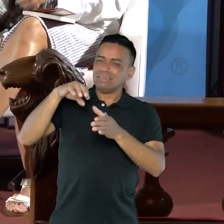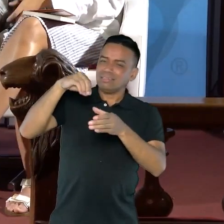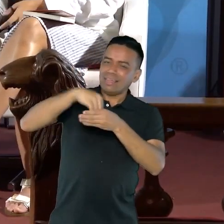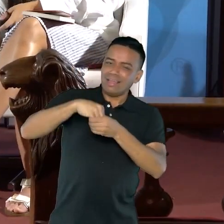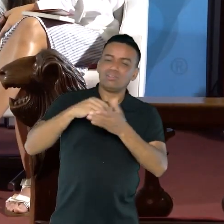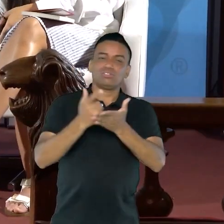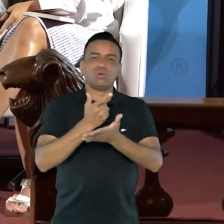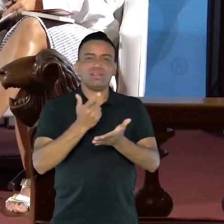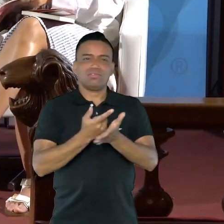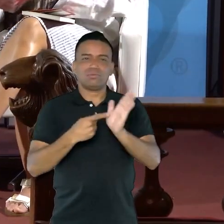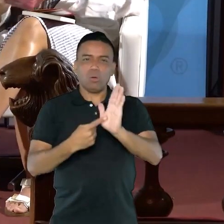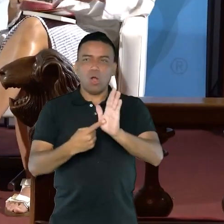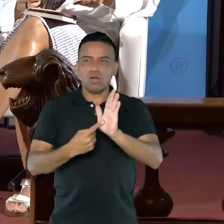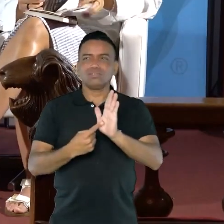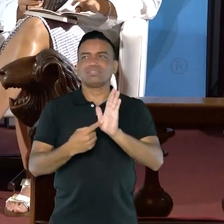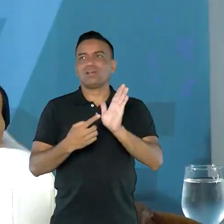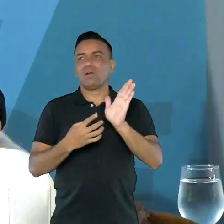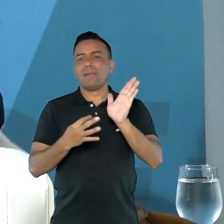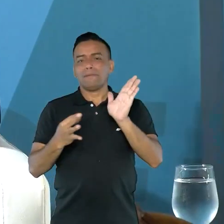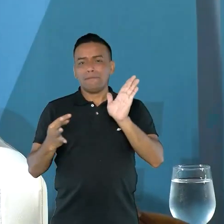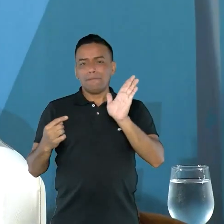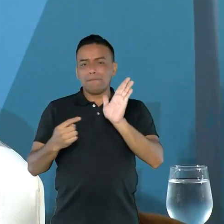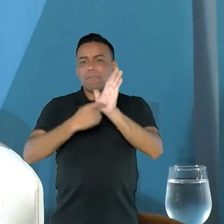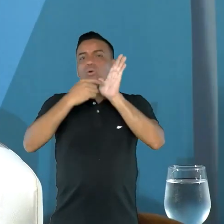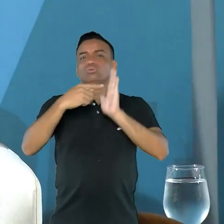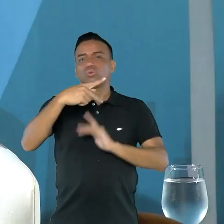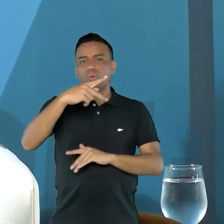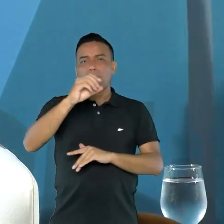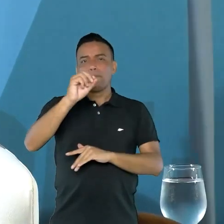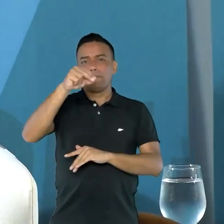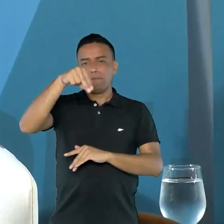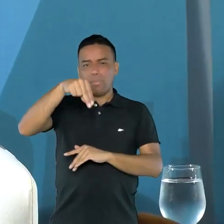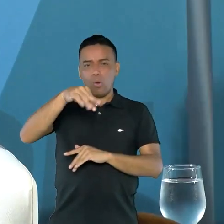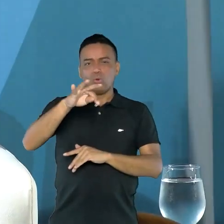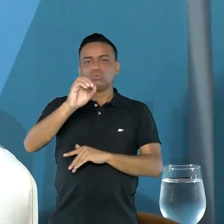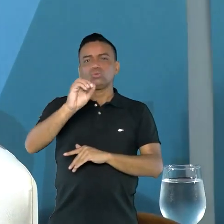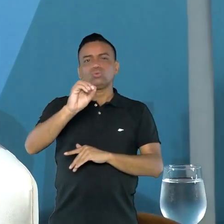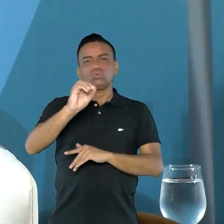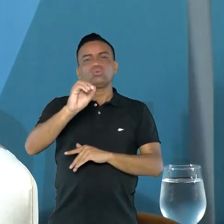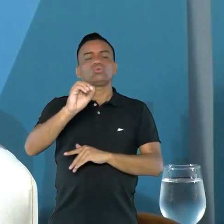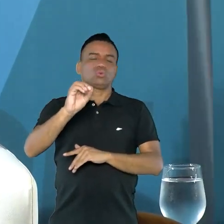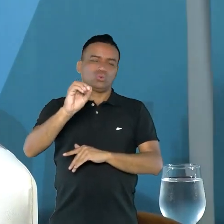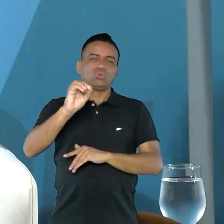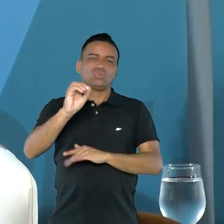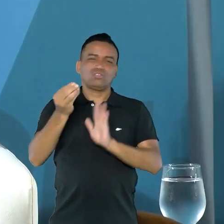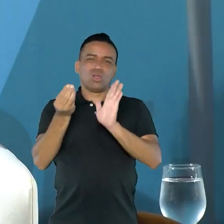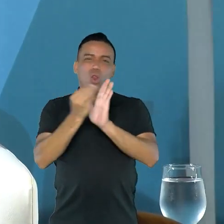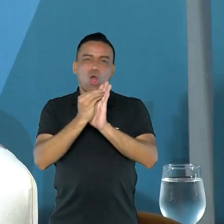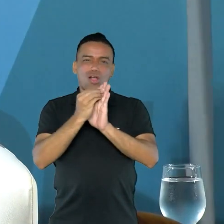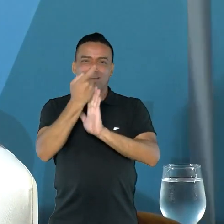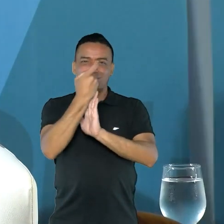sua pontuação muito particular. Você tem um jeito muito